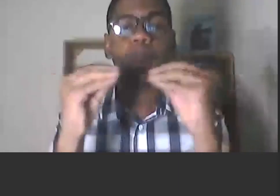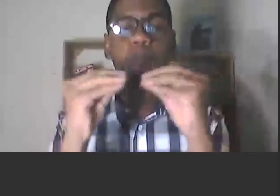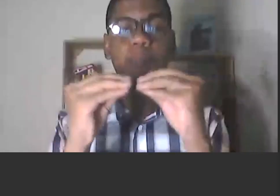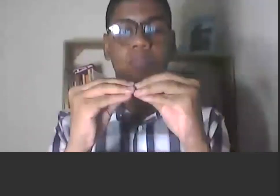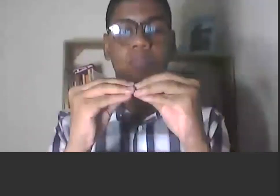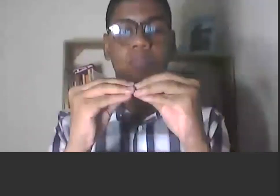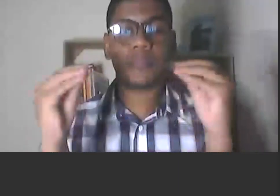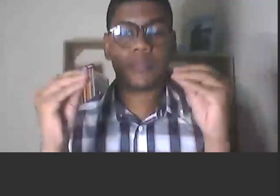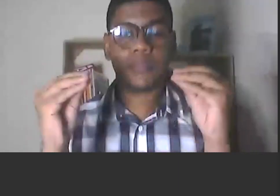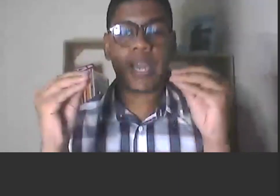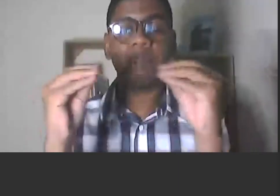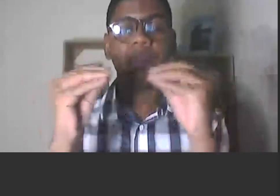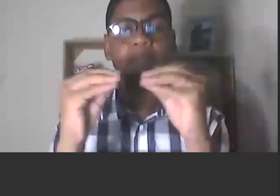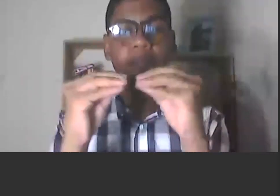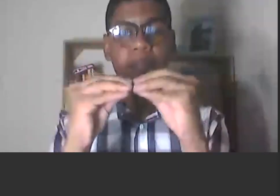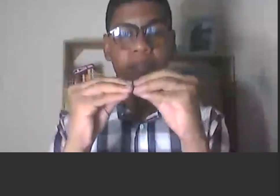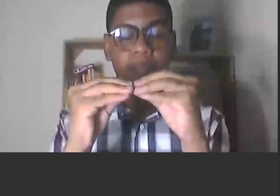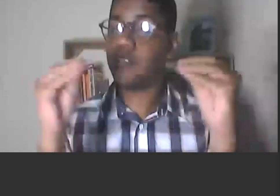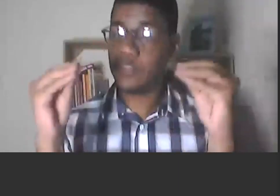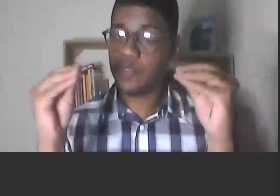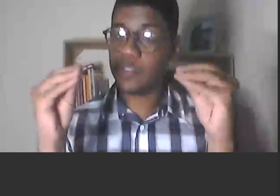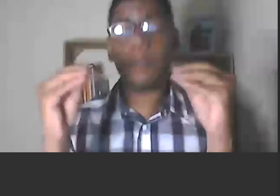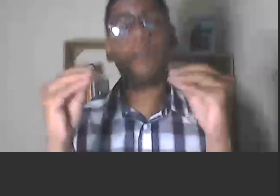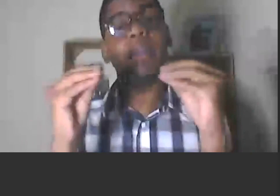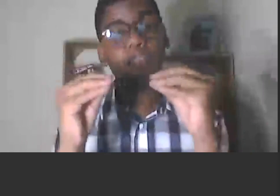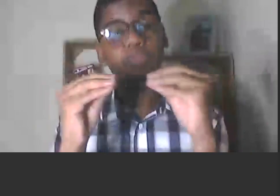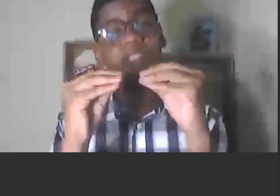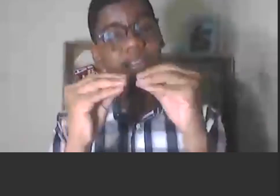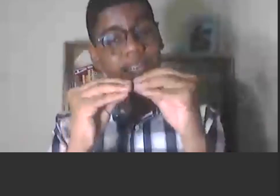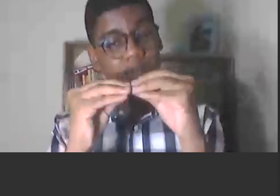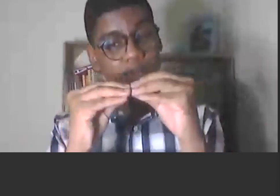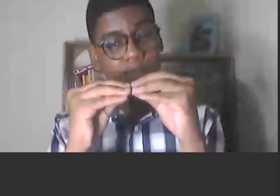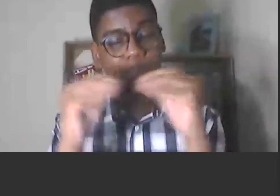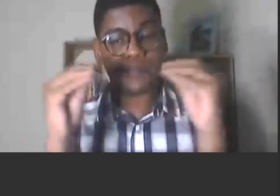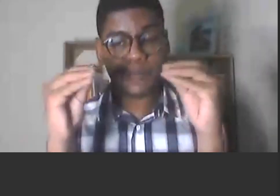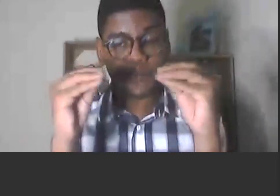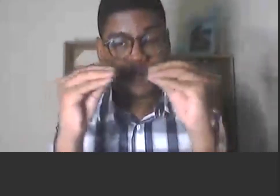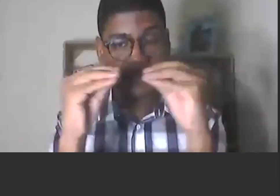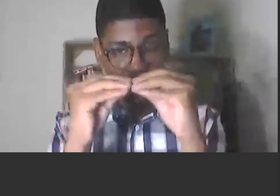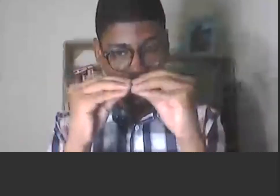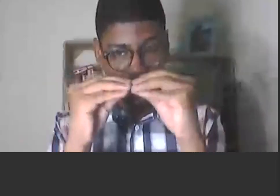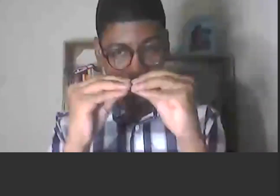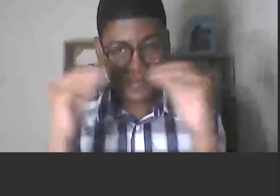outro. Tá? Esse vai ser um sinal para um beijo, selinho.